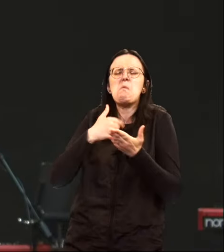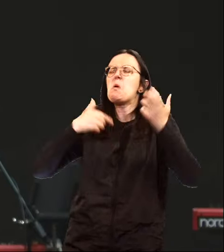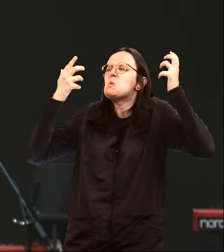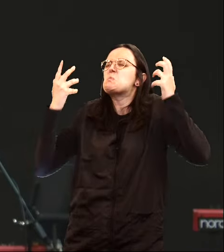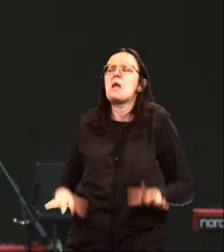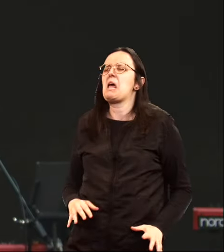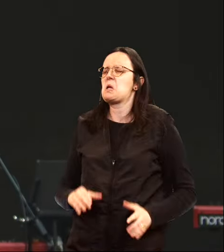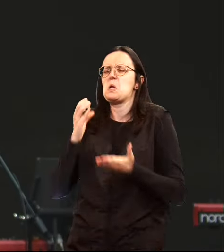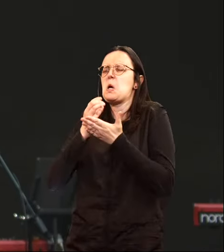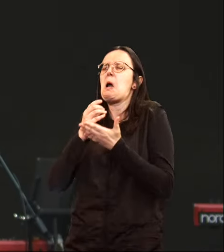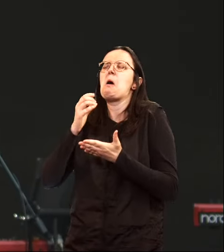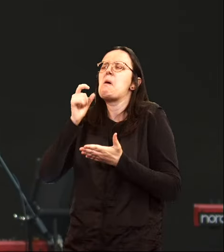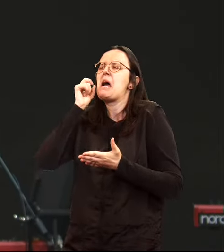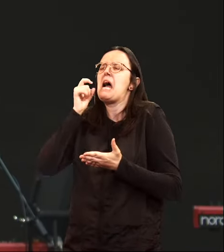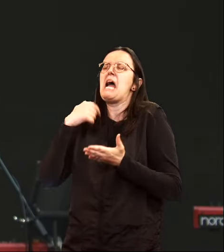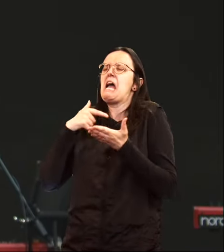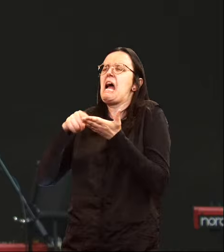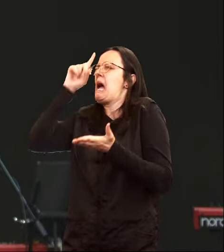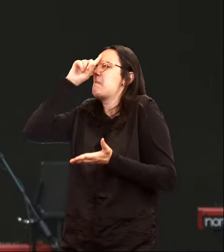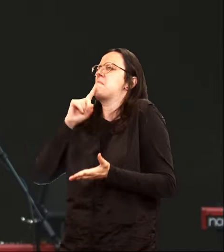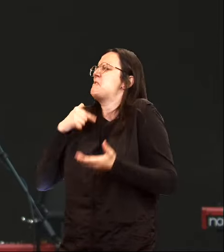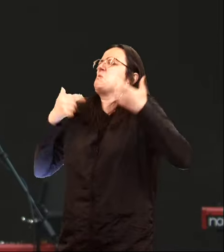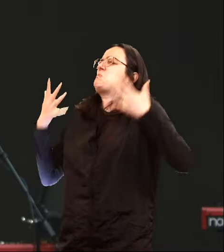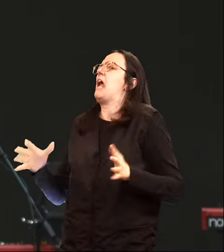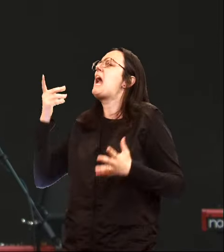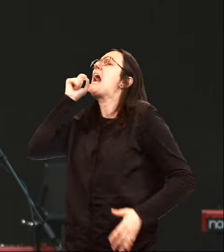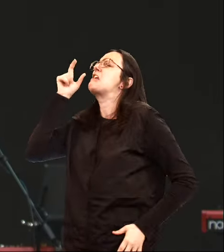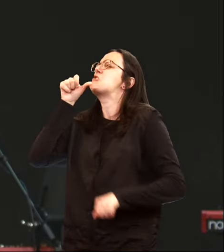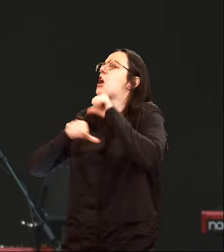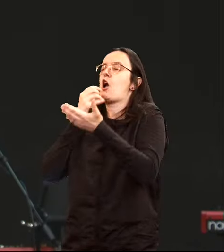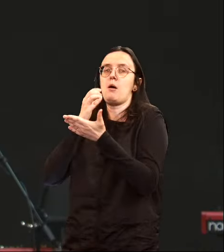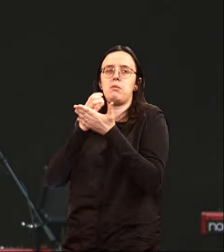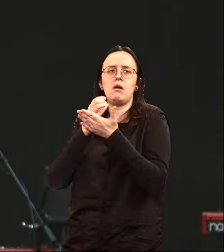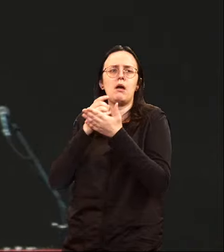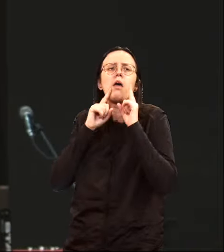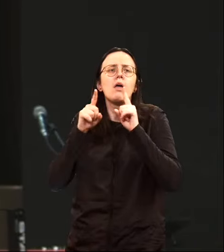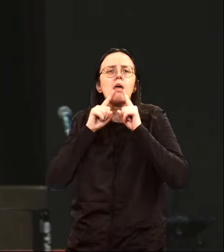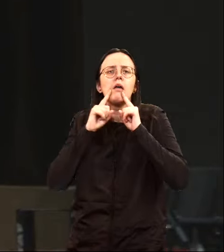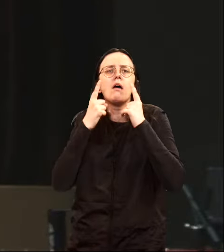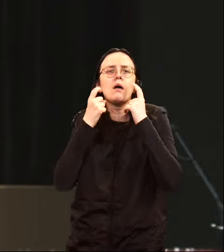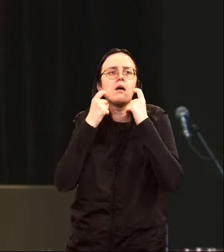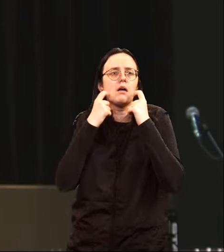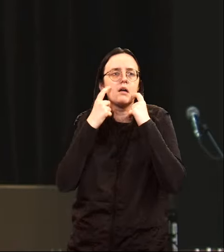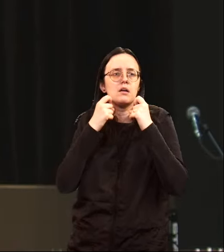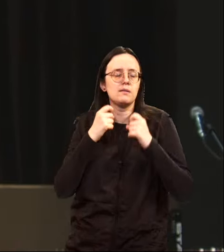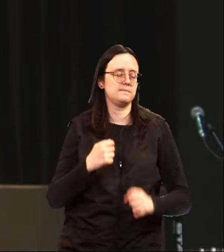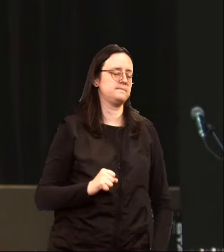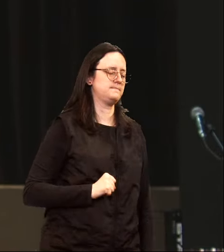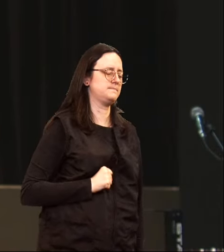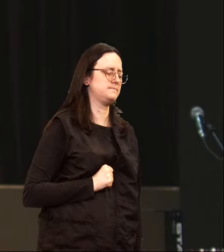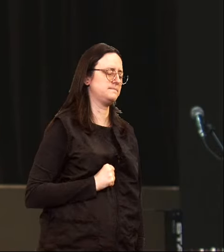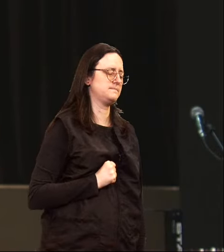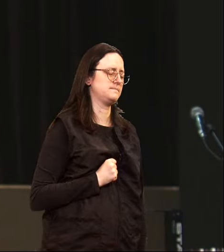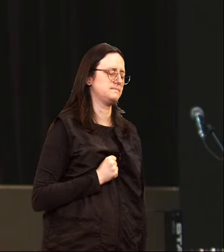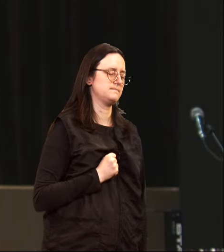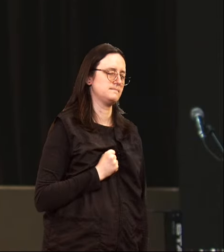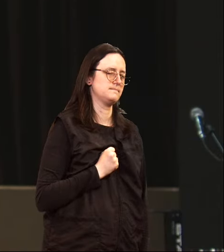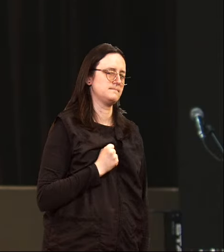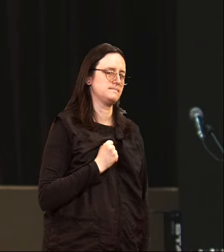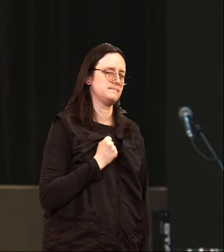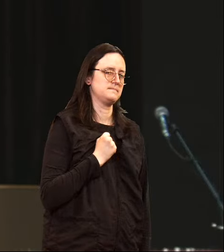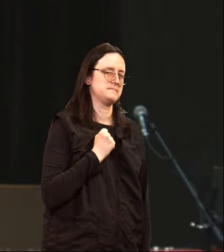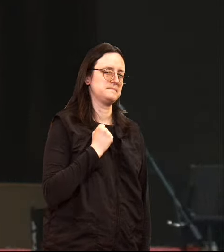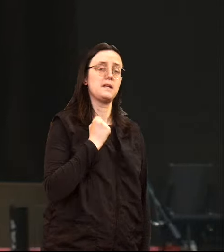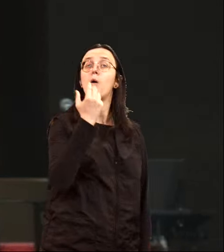o copo azul e você trouxe o copo amarelo. Isso tem a capacidade de te irritar.